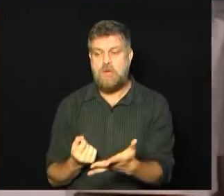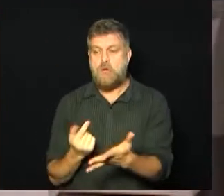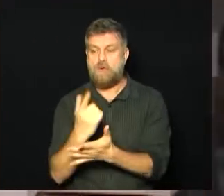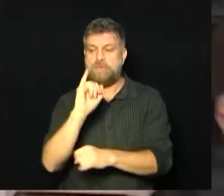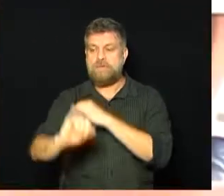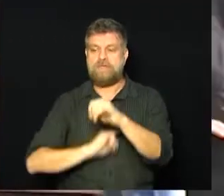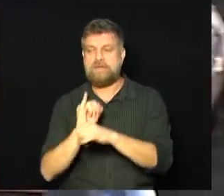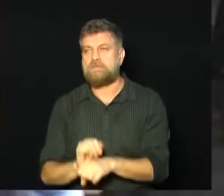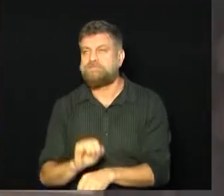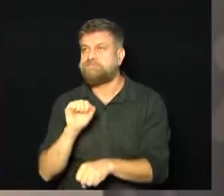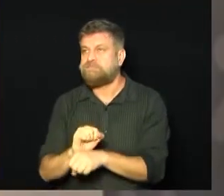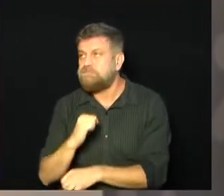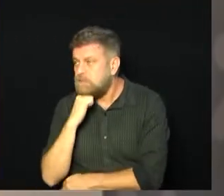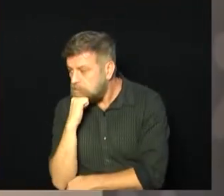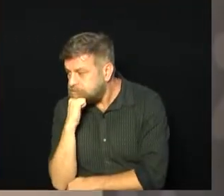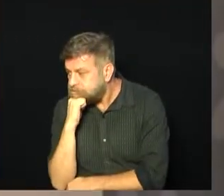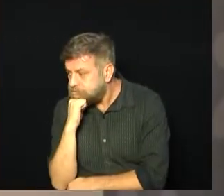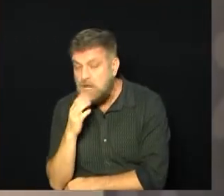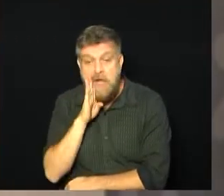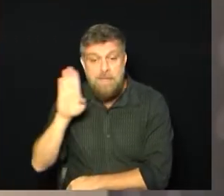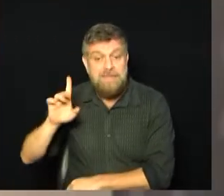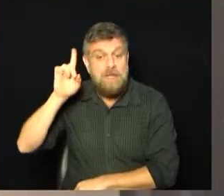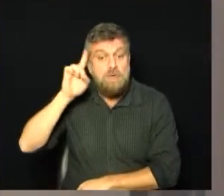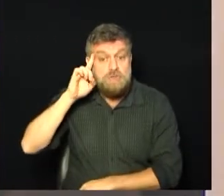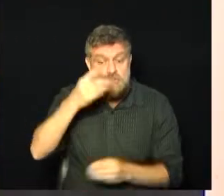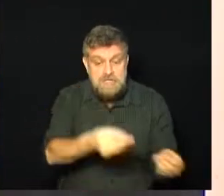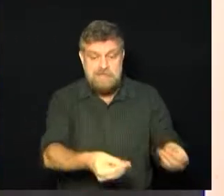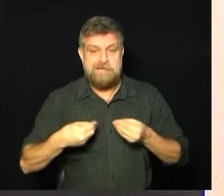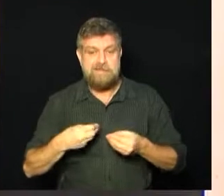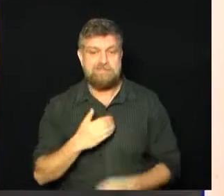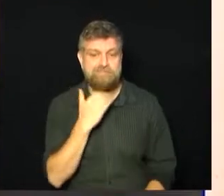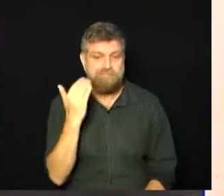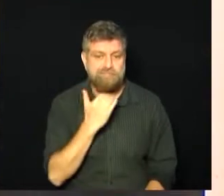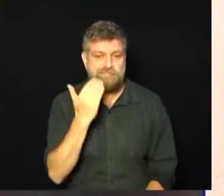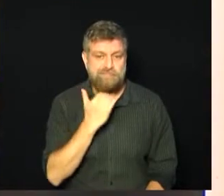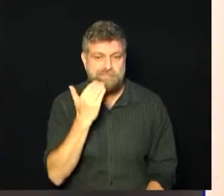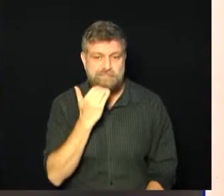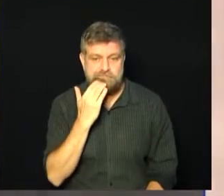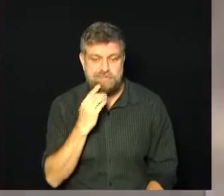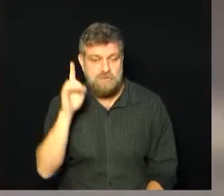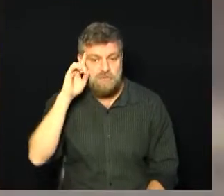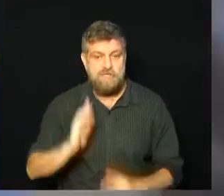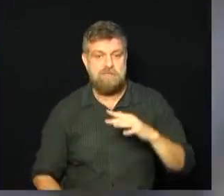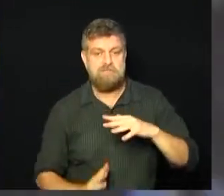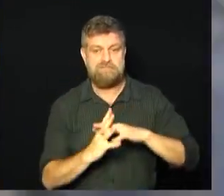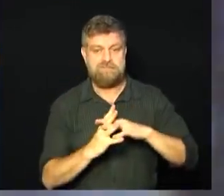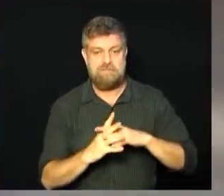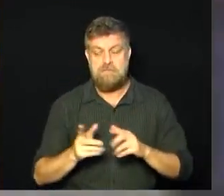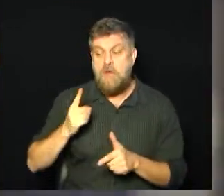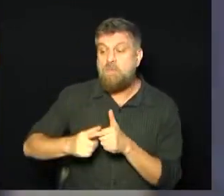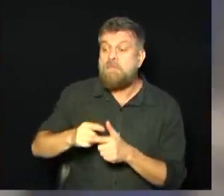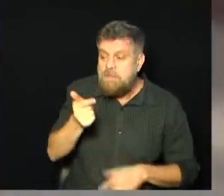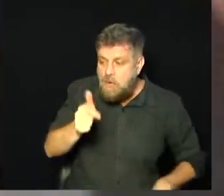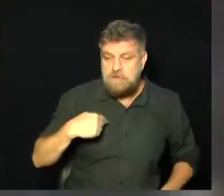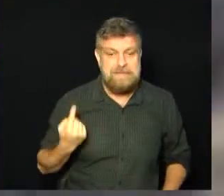pela internet, o fornecedor prometeu um determinado prazo e não conseguiu cumprir. E além disso, tem outro problema, né? A gente